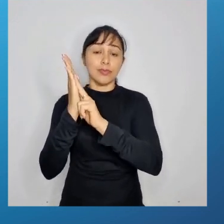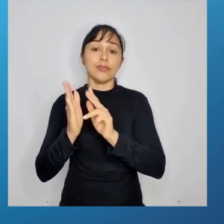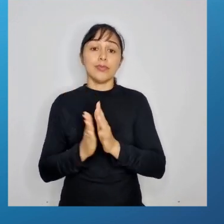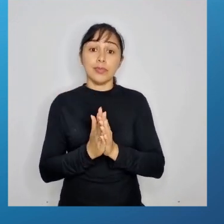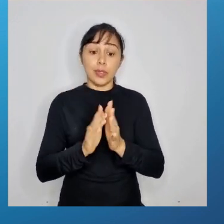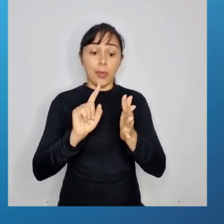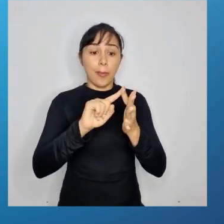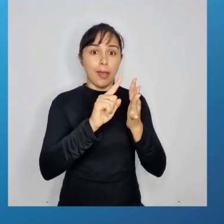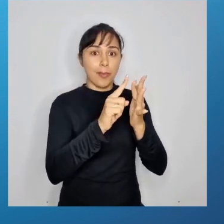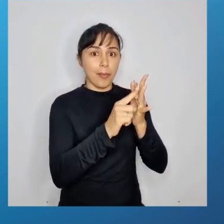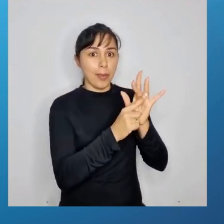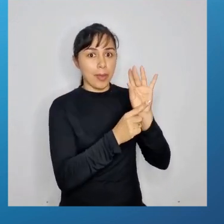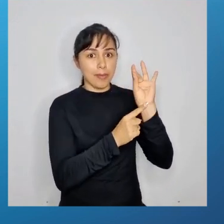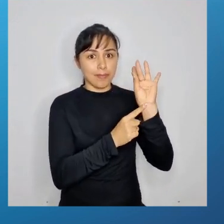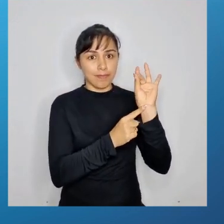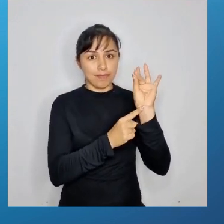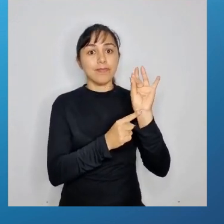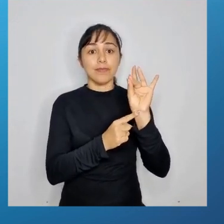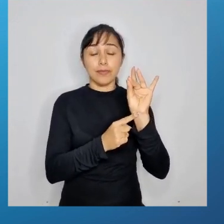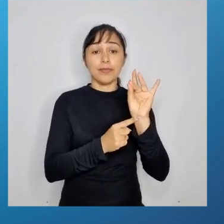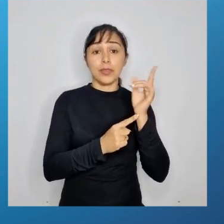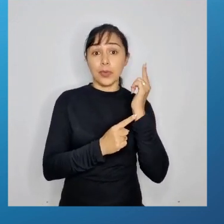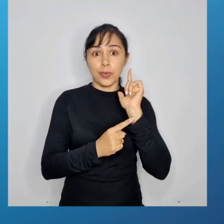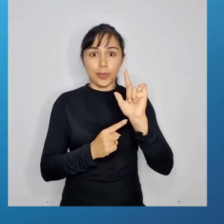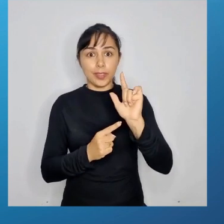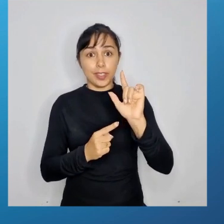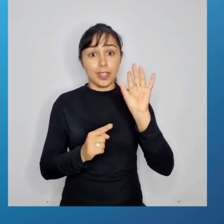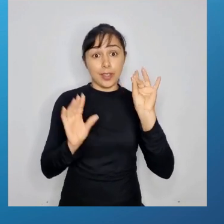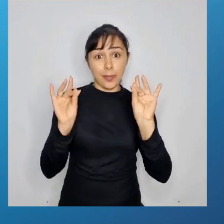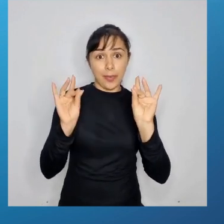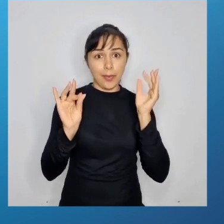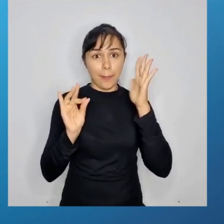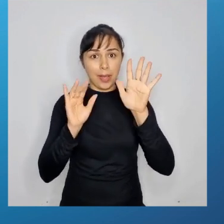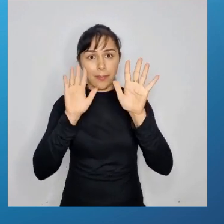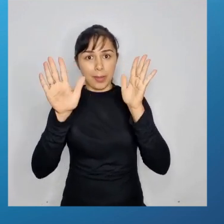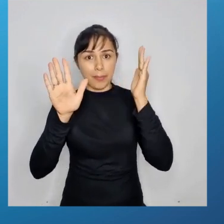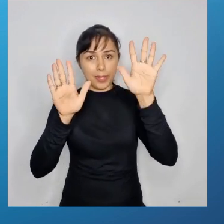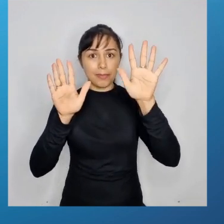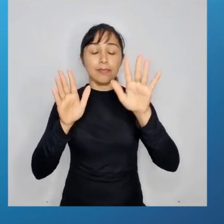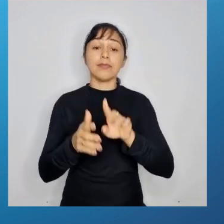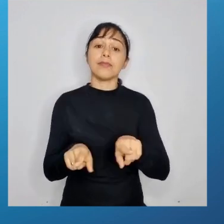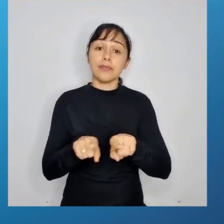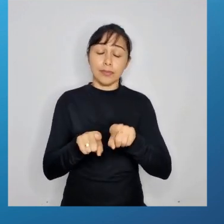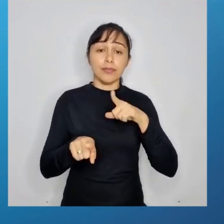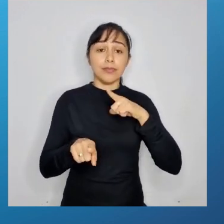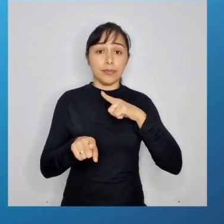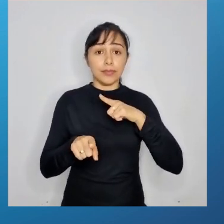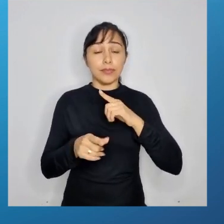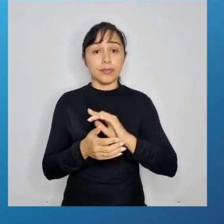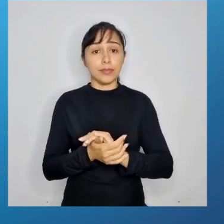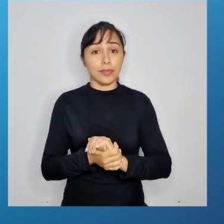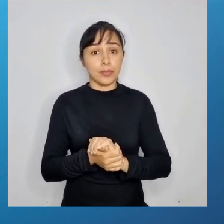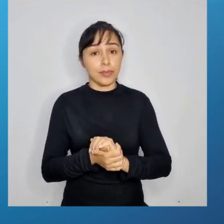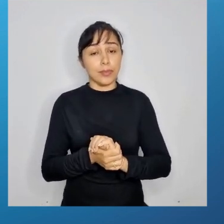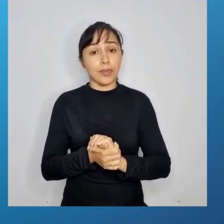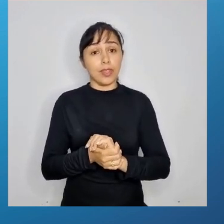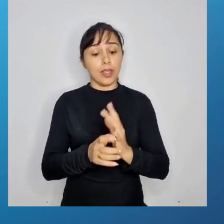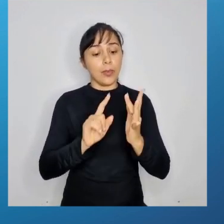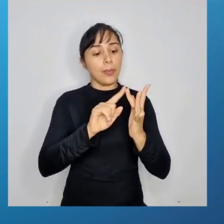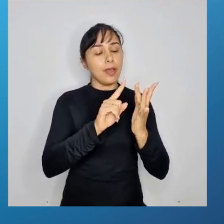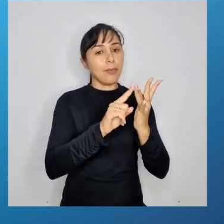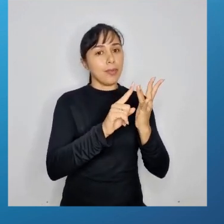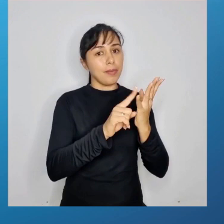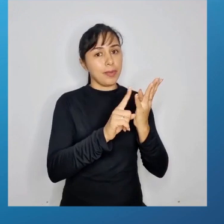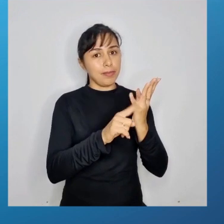discos adesivos nas pontinhas dos dedos que facilitam essa fixação. As pererecas também possuem as membranas, digitais entre